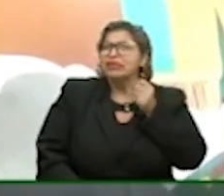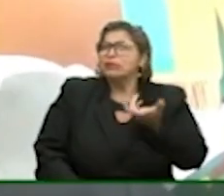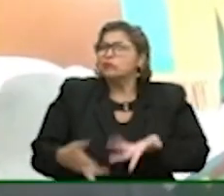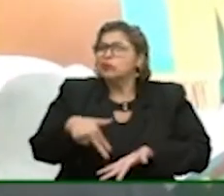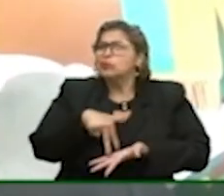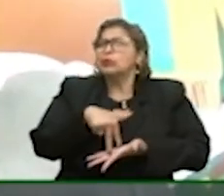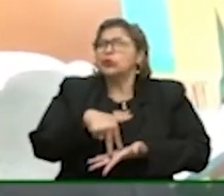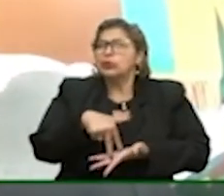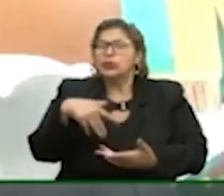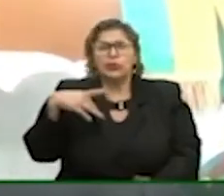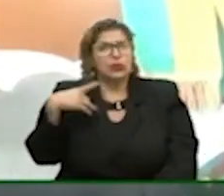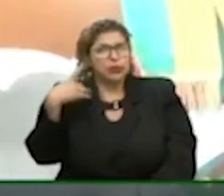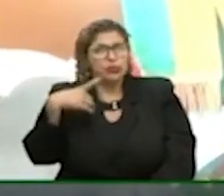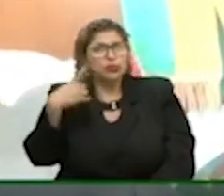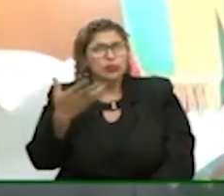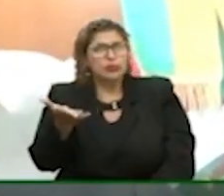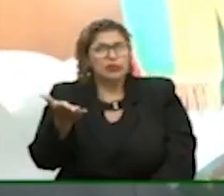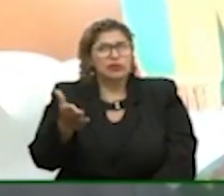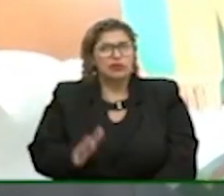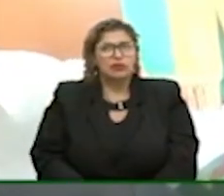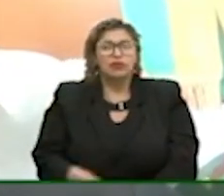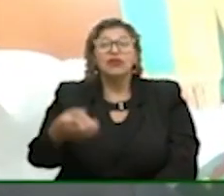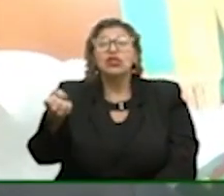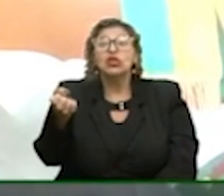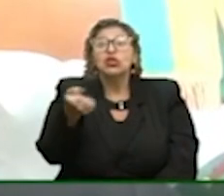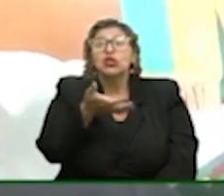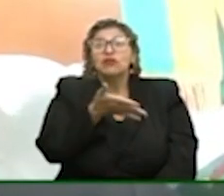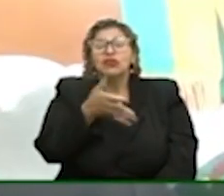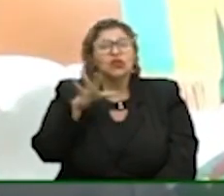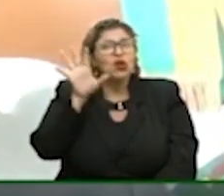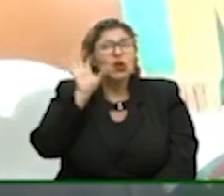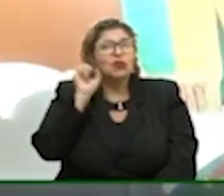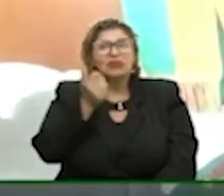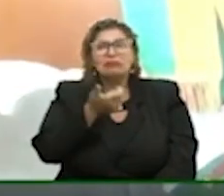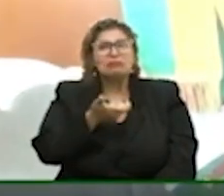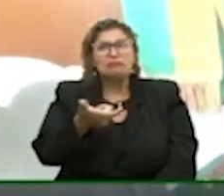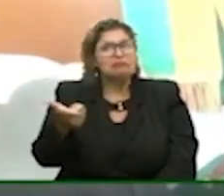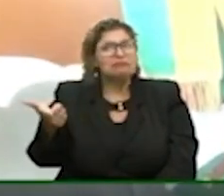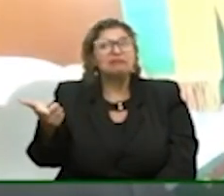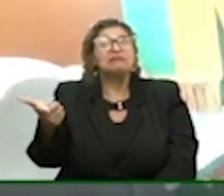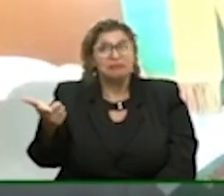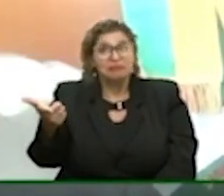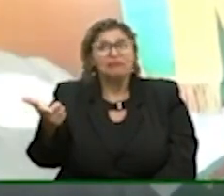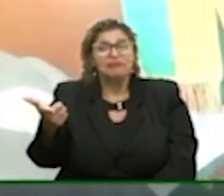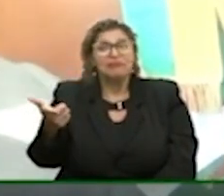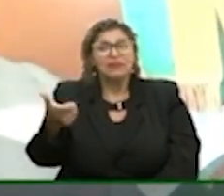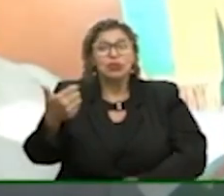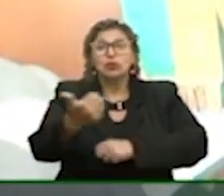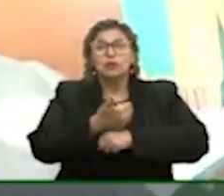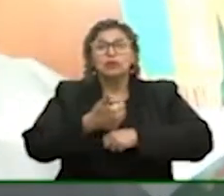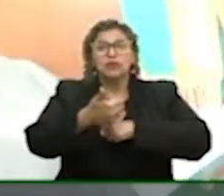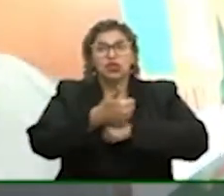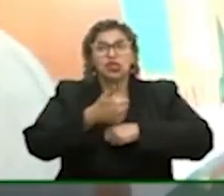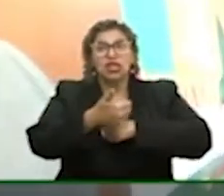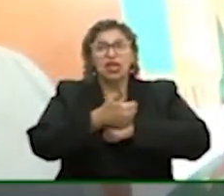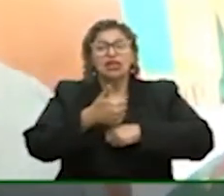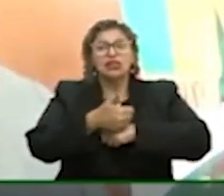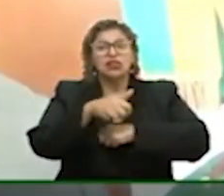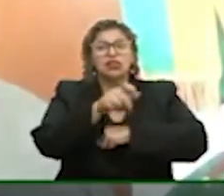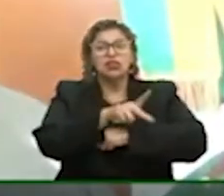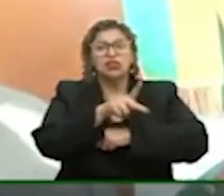posicionamentos, mas eu vou falar uma novidade que eu não escutei até agora. Os profissionais de educação